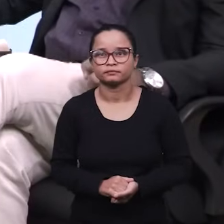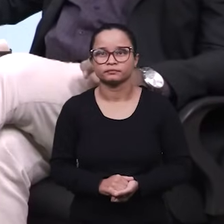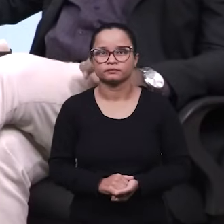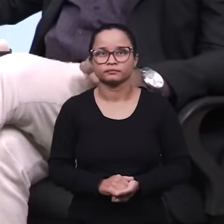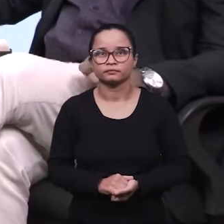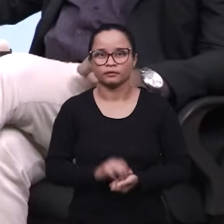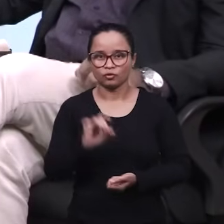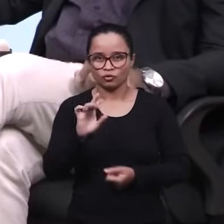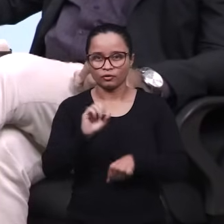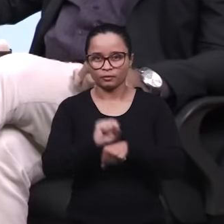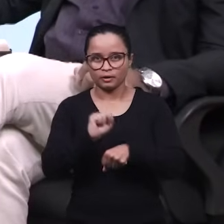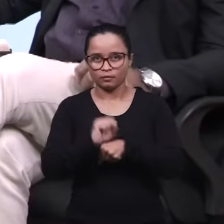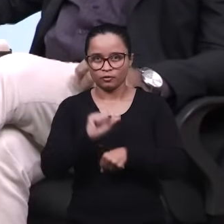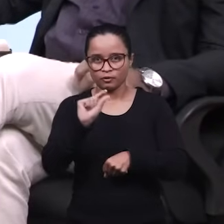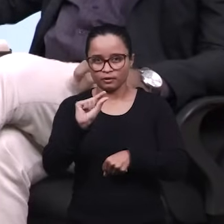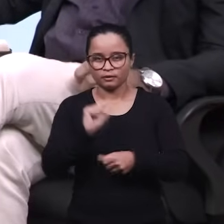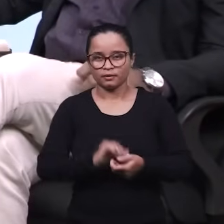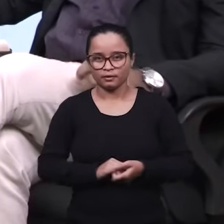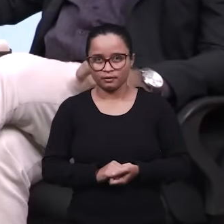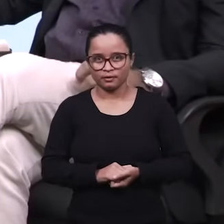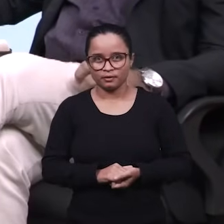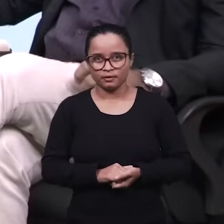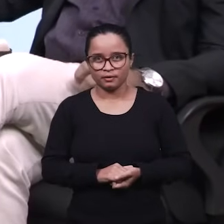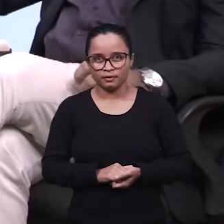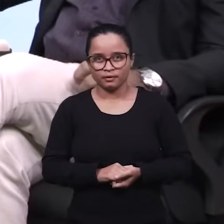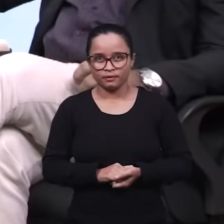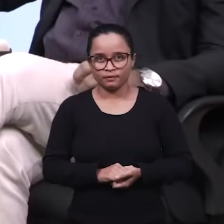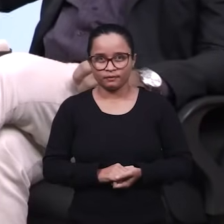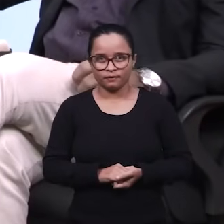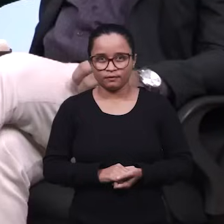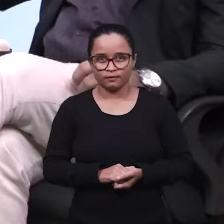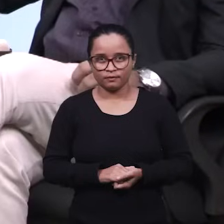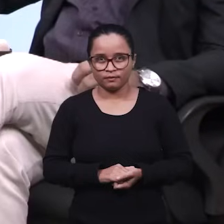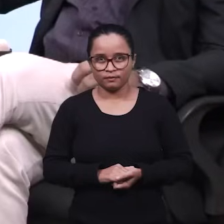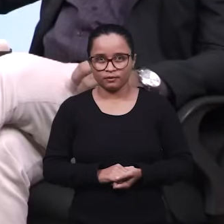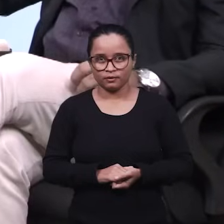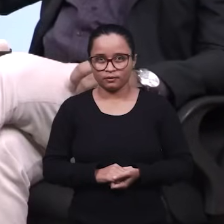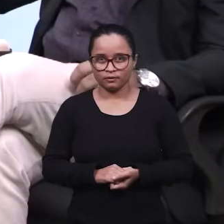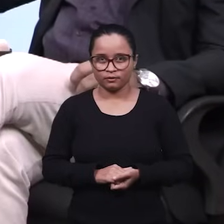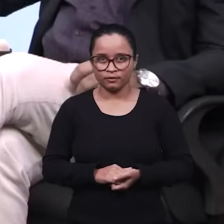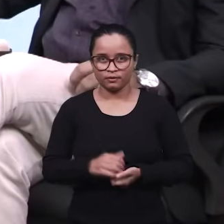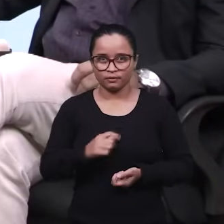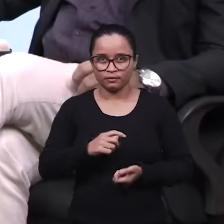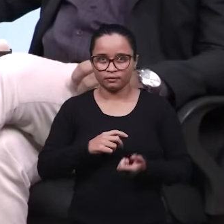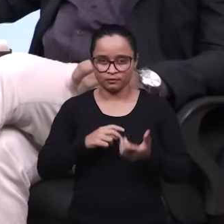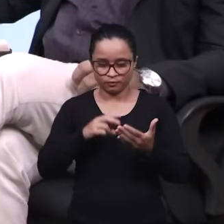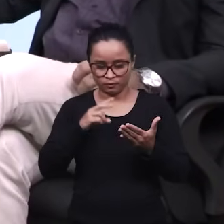só um minuto aqui que eu estou fazendo uma consulta à palavra aqui.